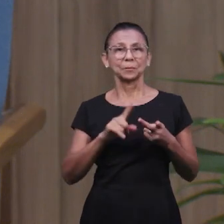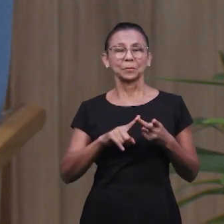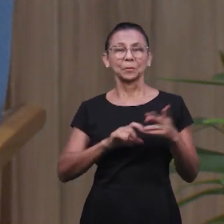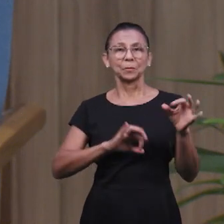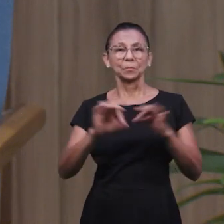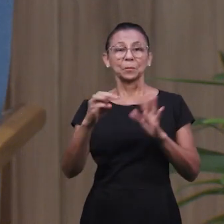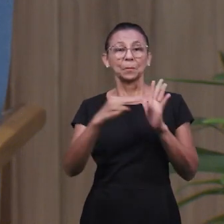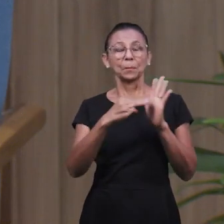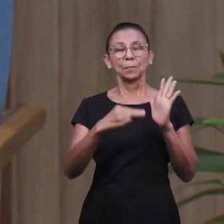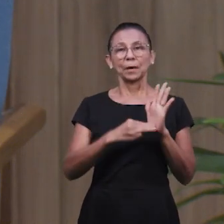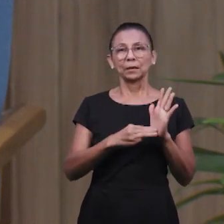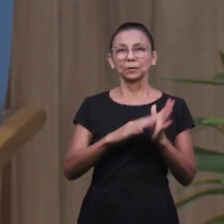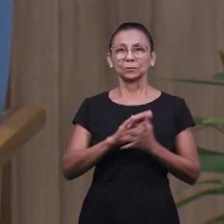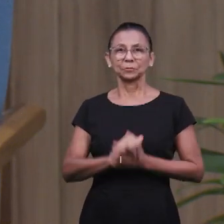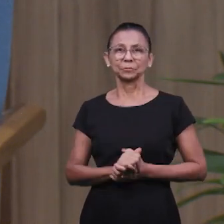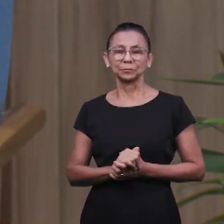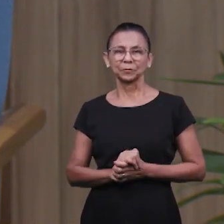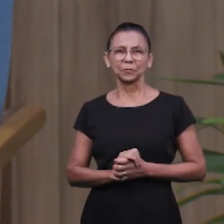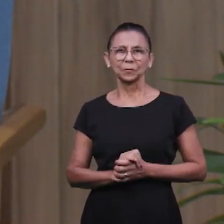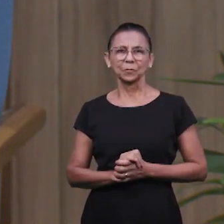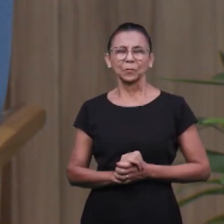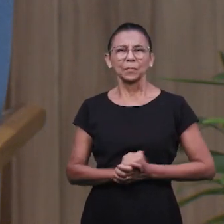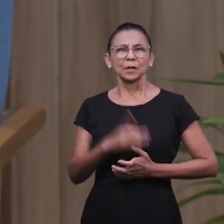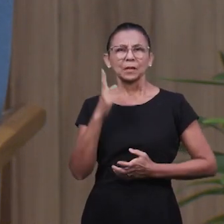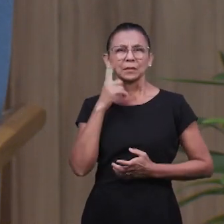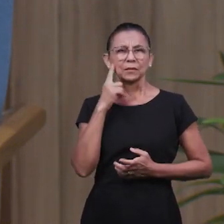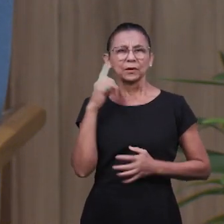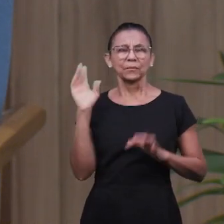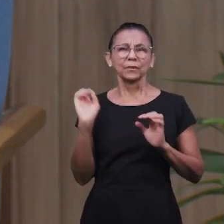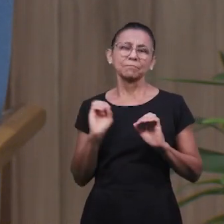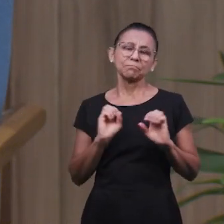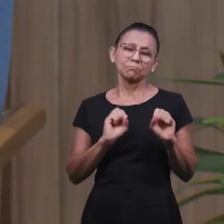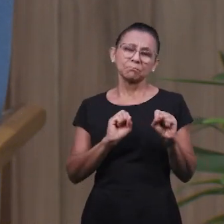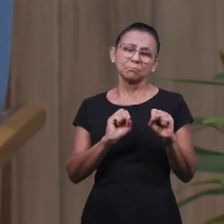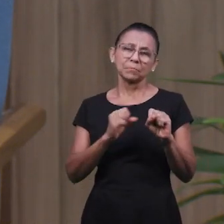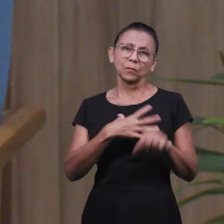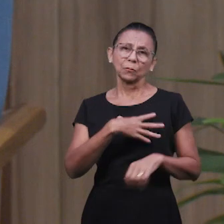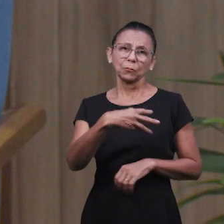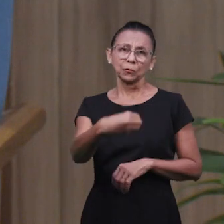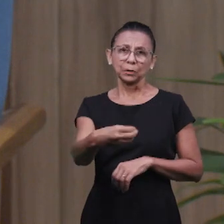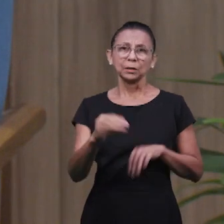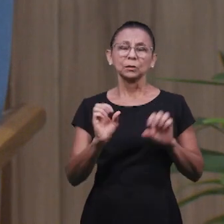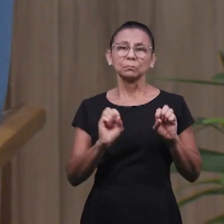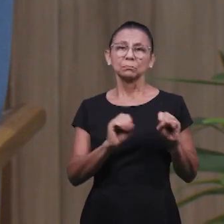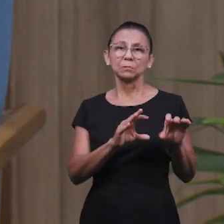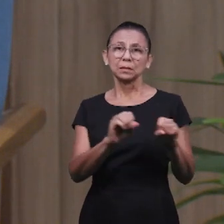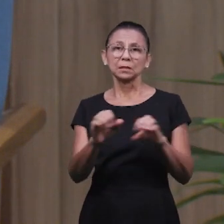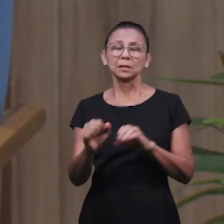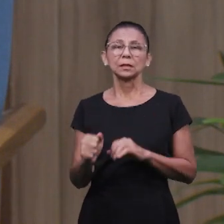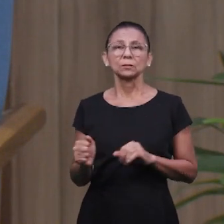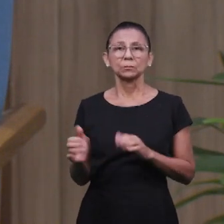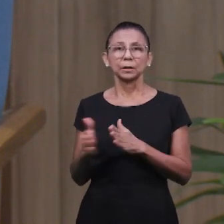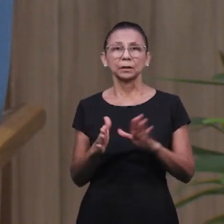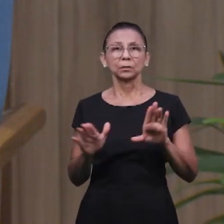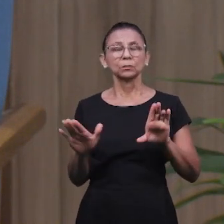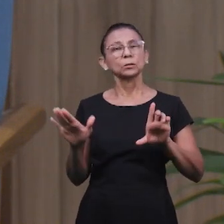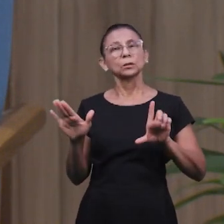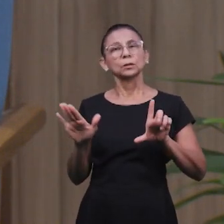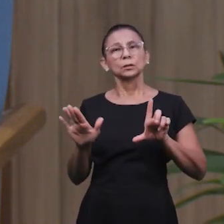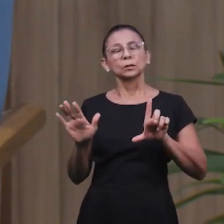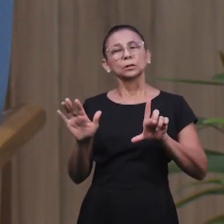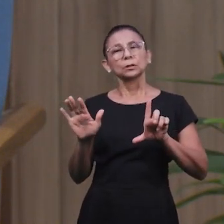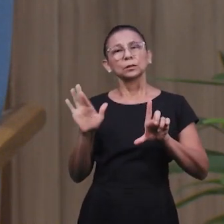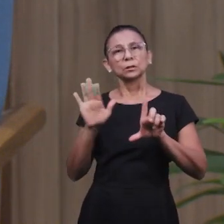eternidade de Deus. Logo após, no quadro Organização e Método, a doutora Késia Nunes falará sobre a educação dos filhos na